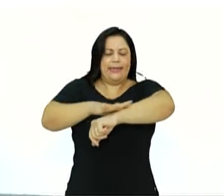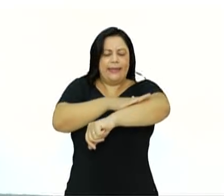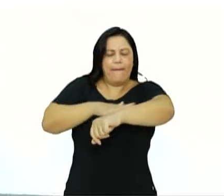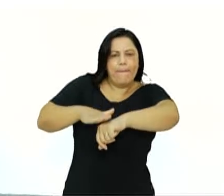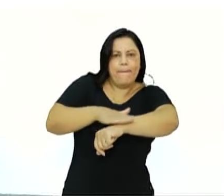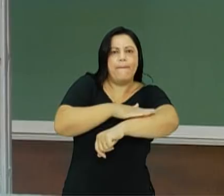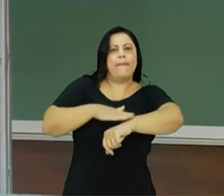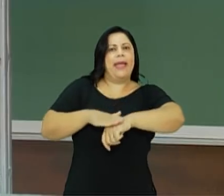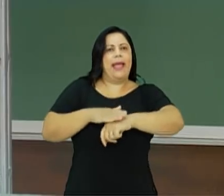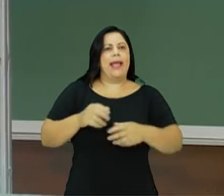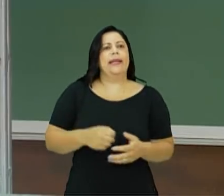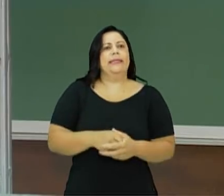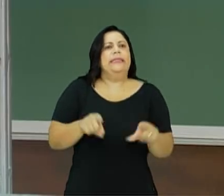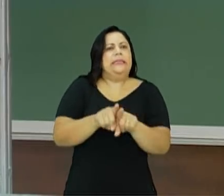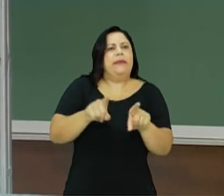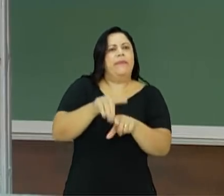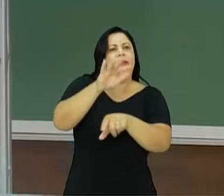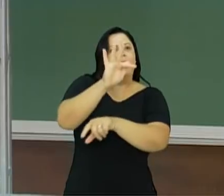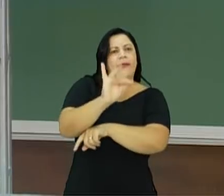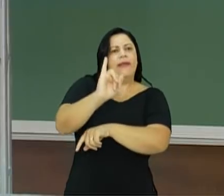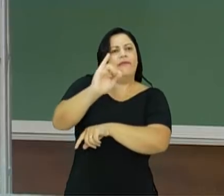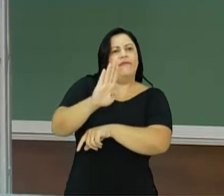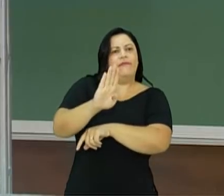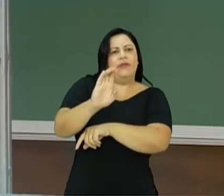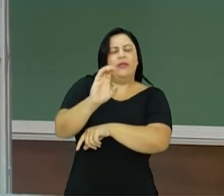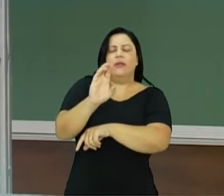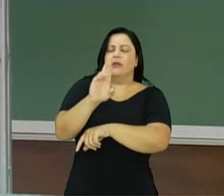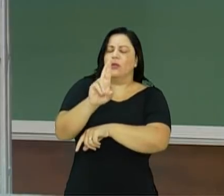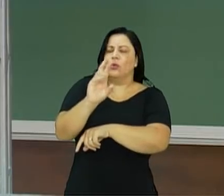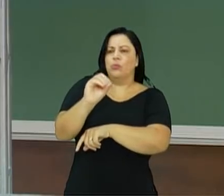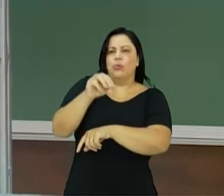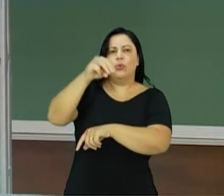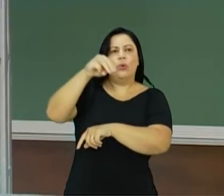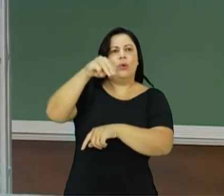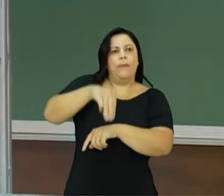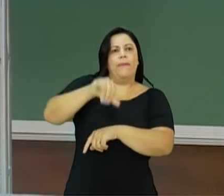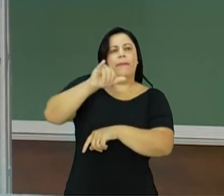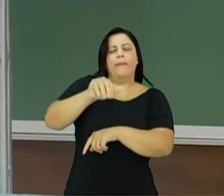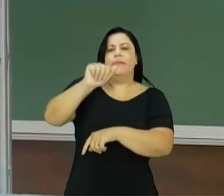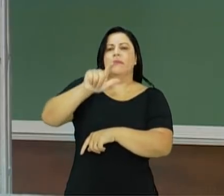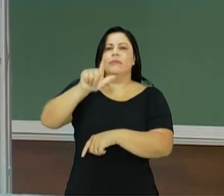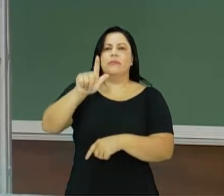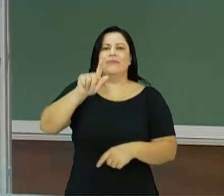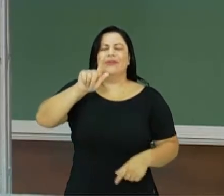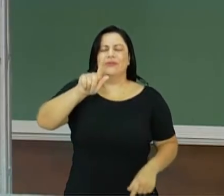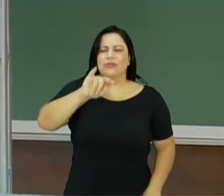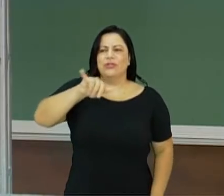que é uma doença assim caracterizada por dores no corpo assim intensas, né?